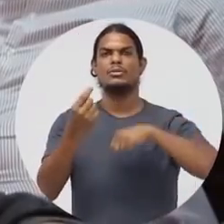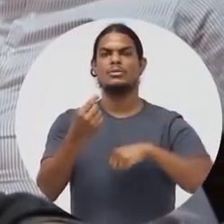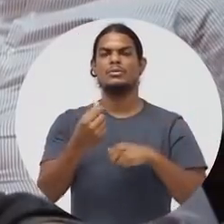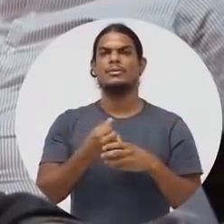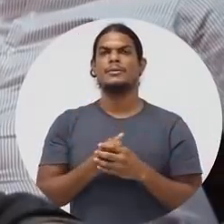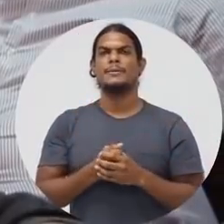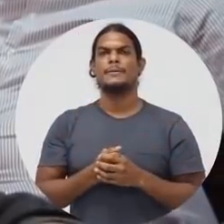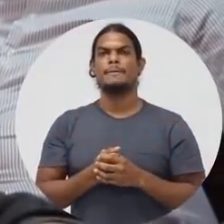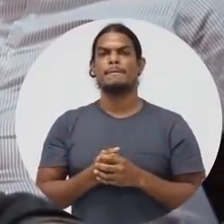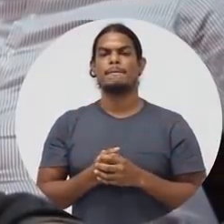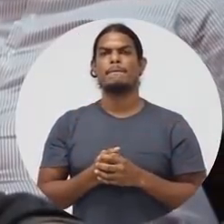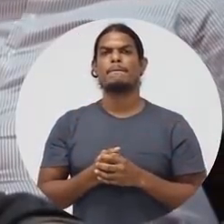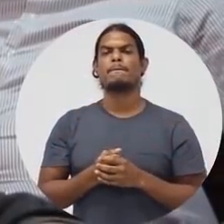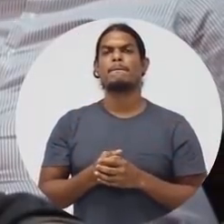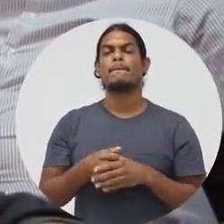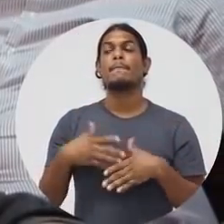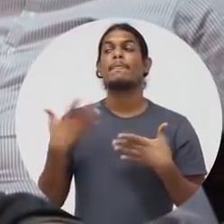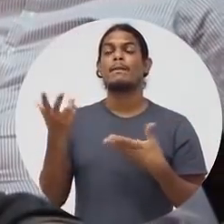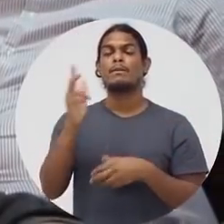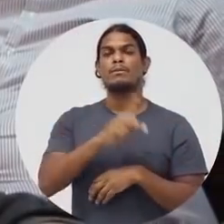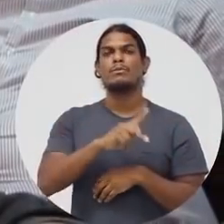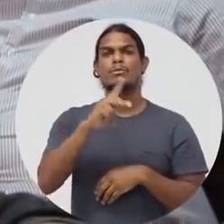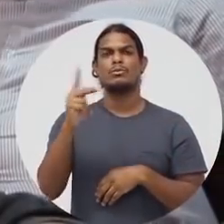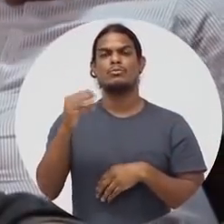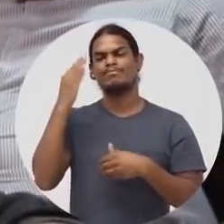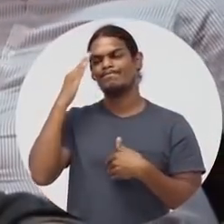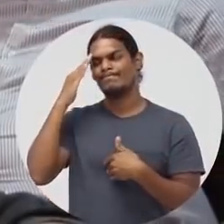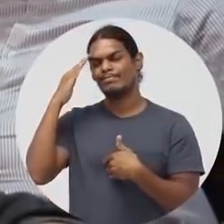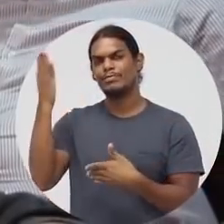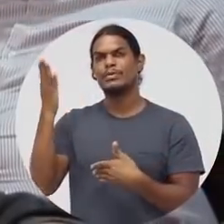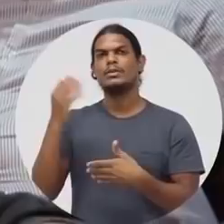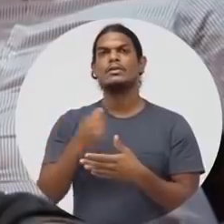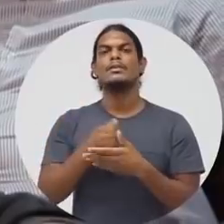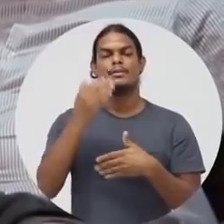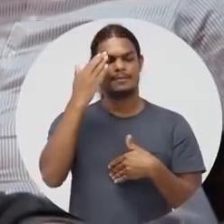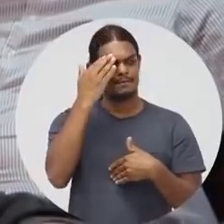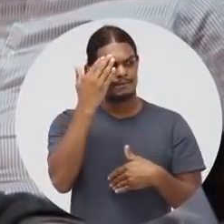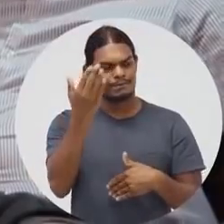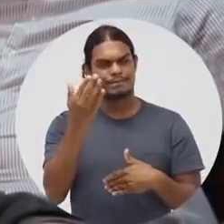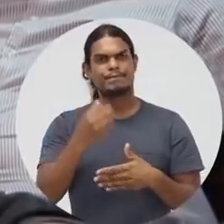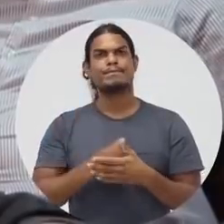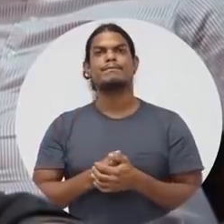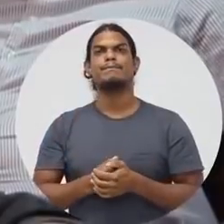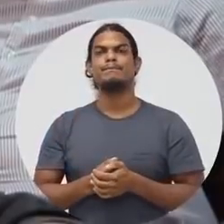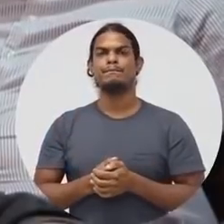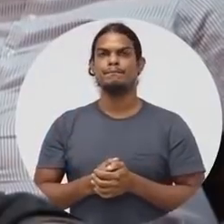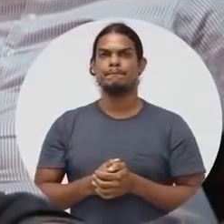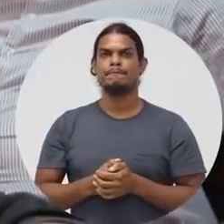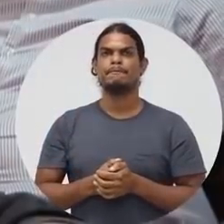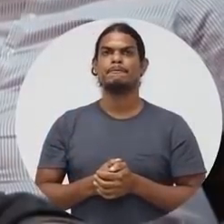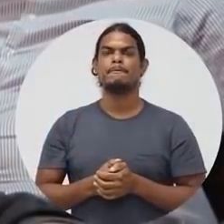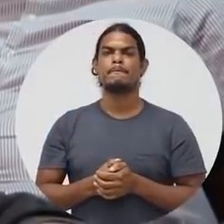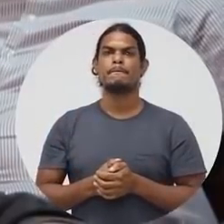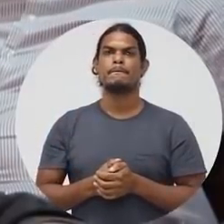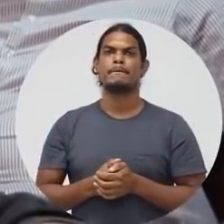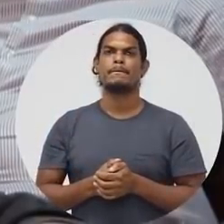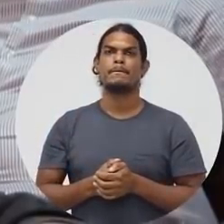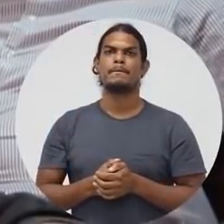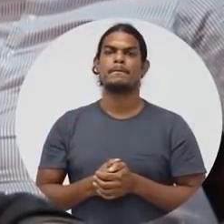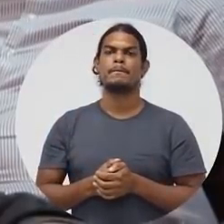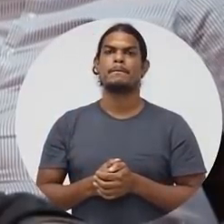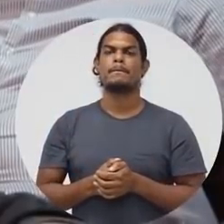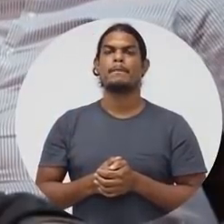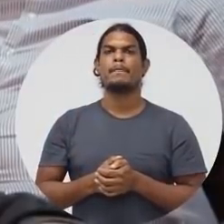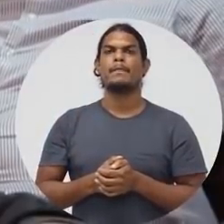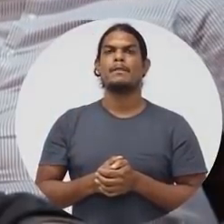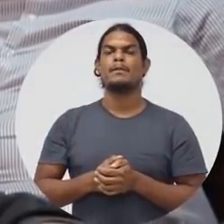exportações. Então, professor, muito obrigada por ter aceito o nosso convite. Obrigado. Tá? E a primeira